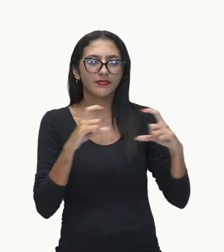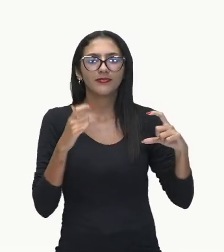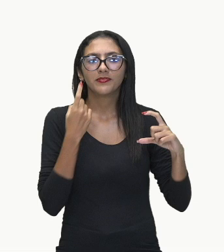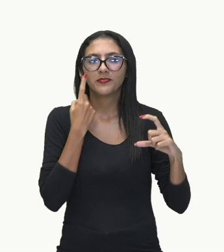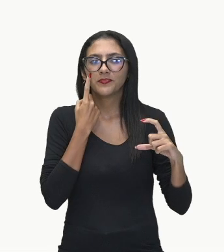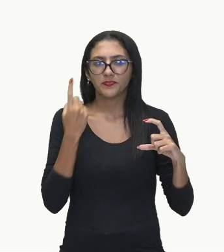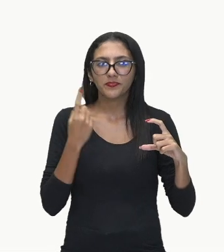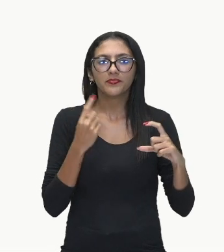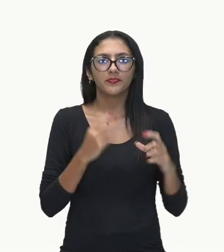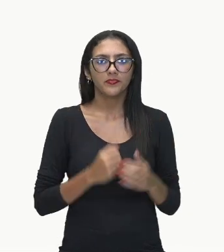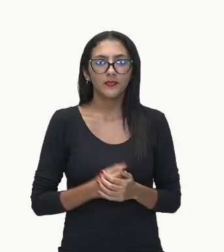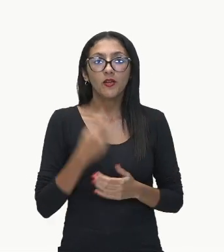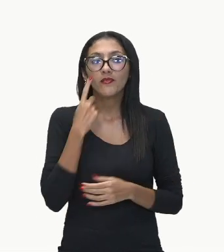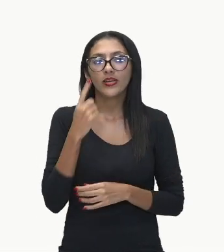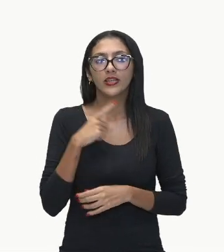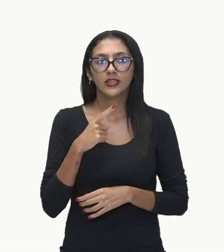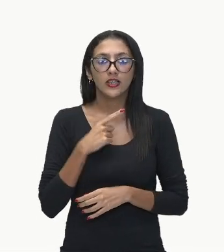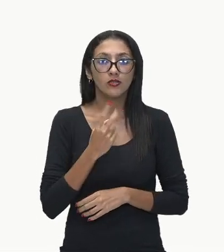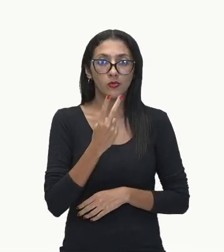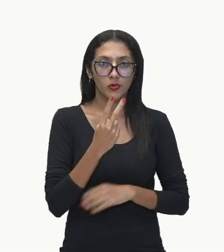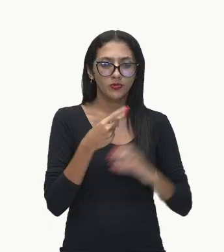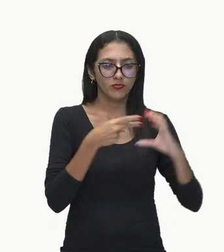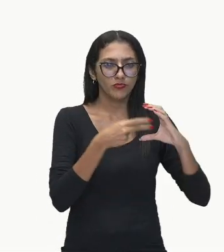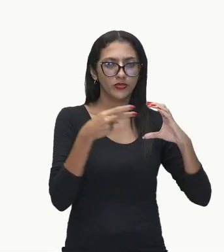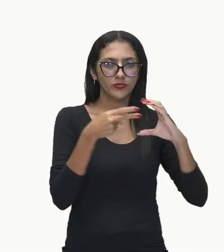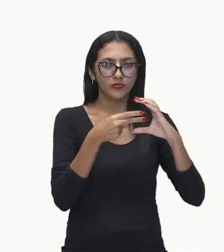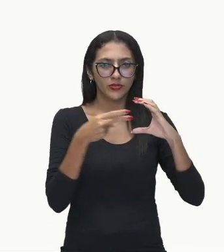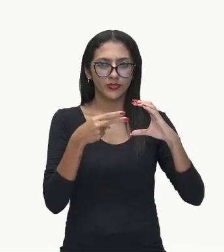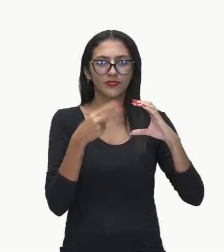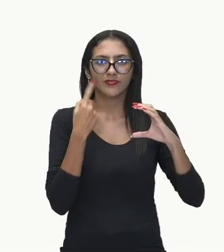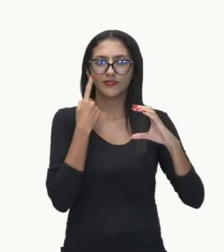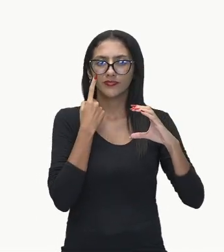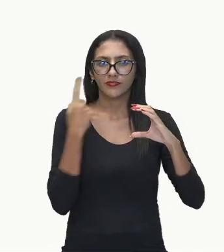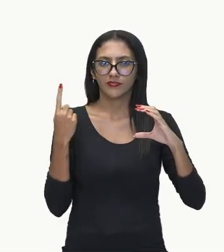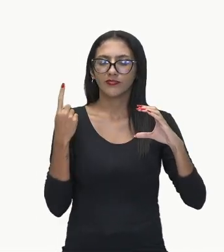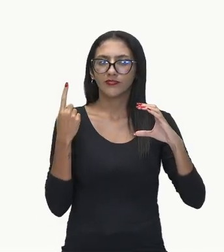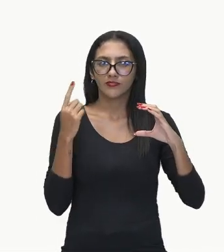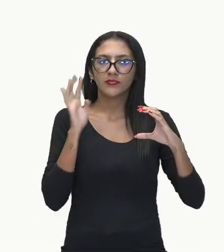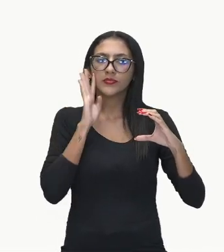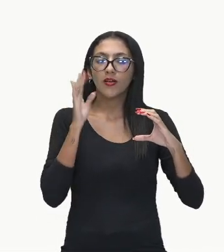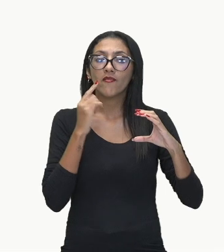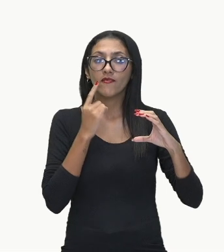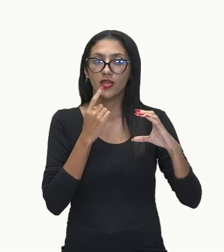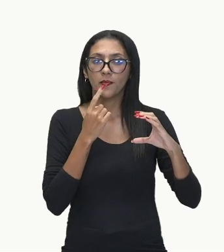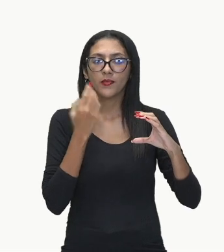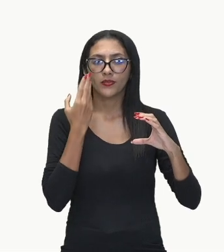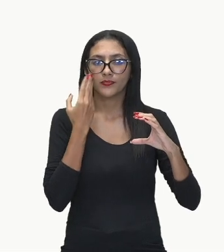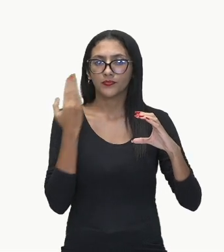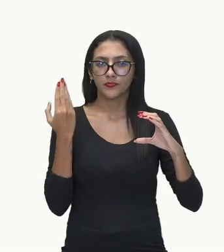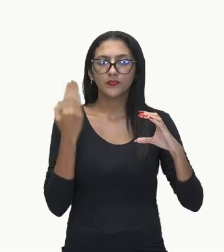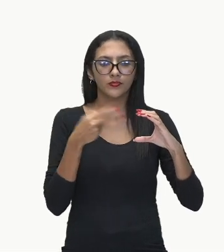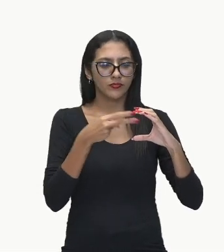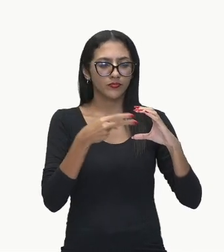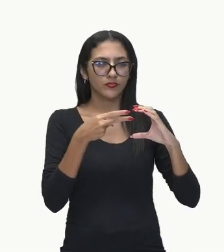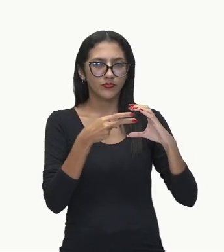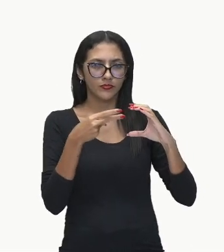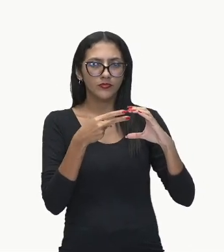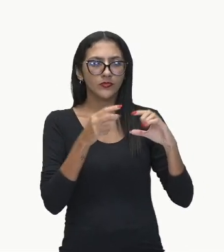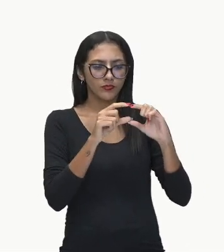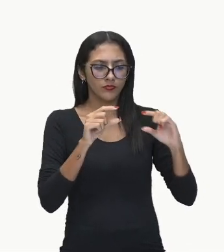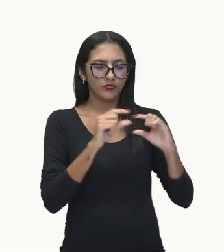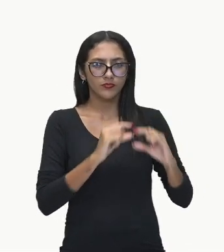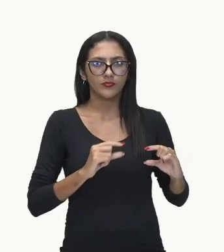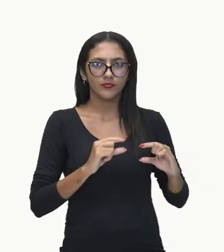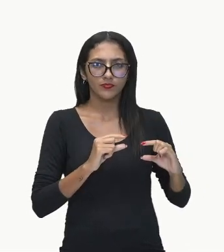têm duas ligações duplas, que estão aqui em destaque, ó. Ligação dupla e aqui, ó, ligação dupla,